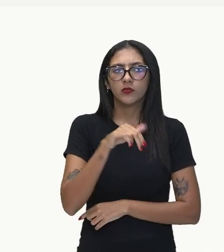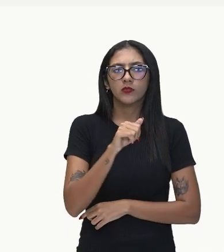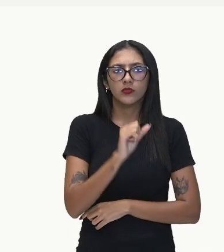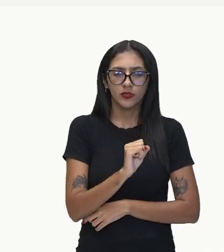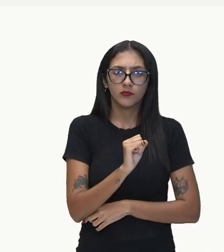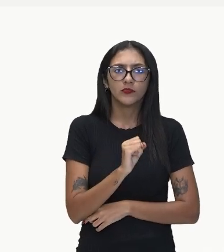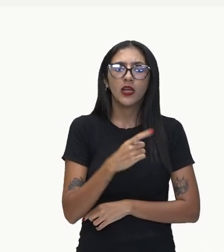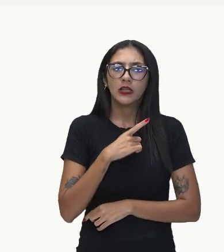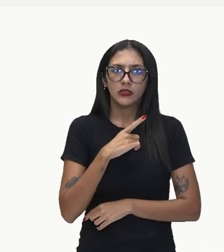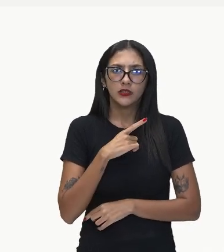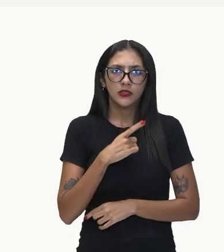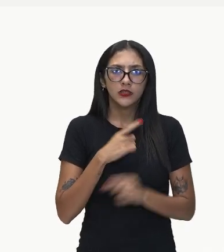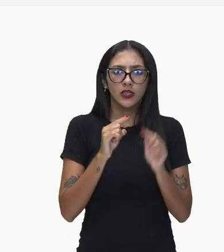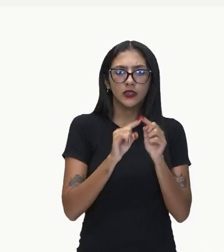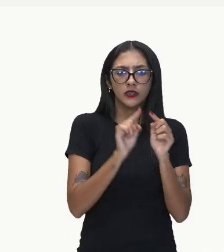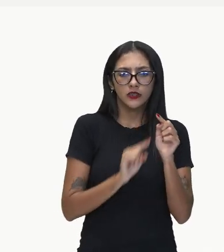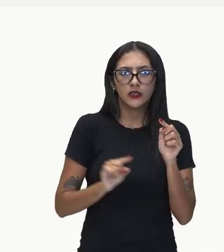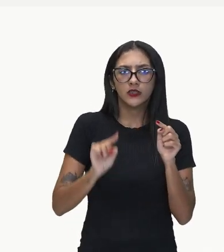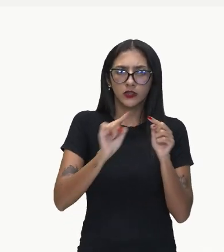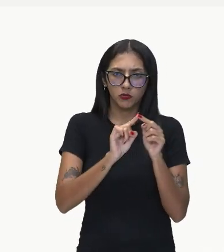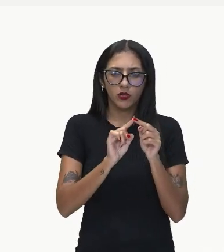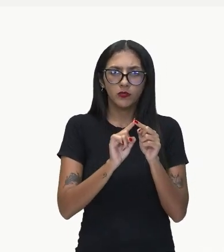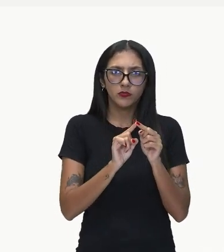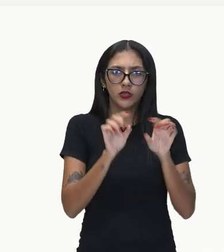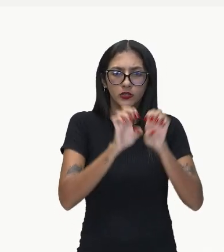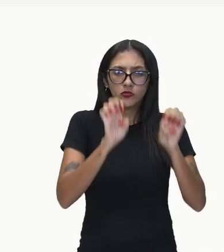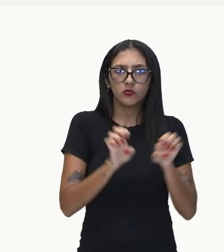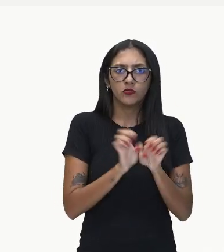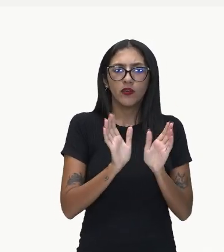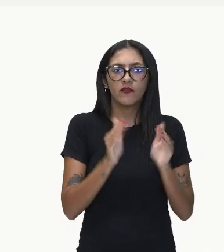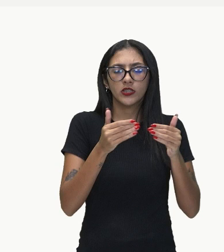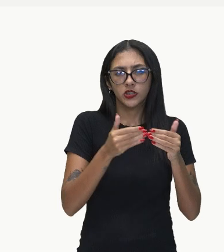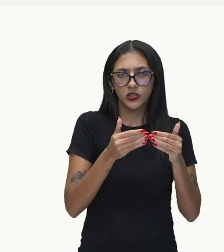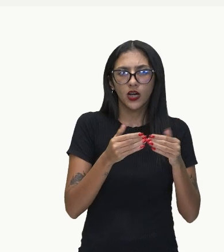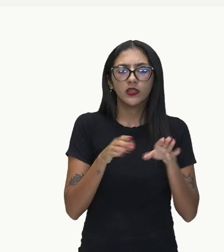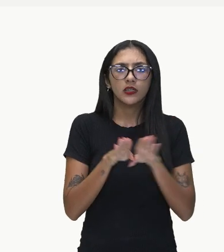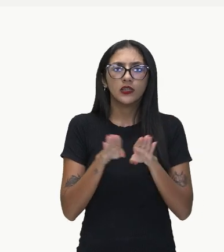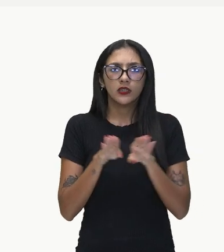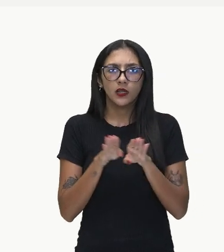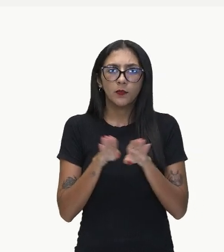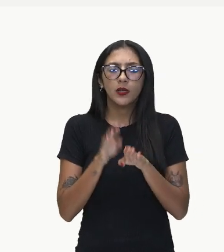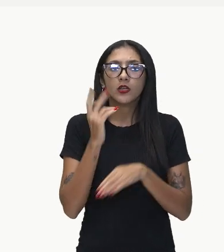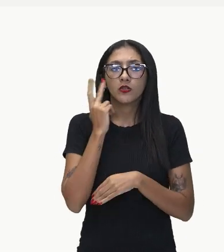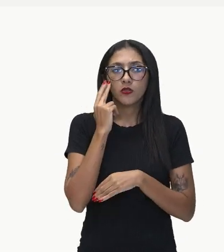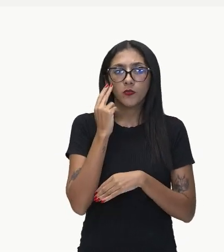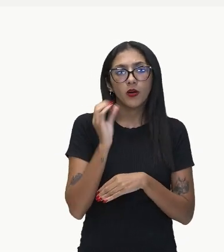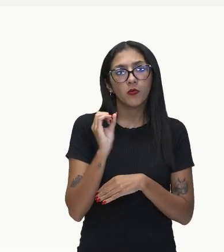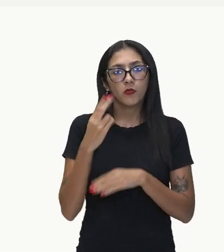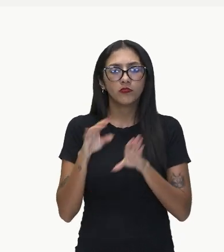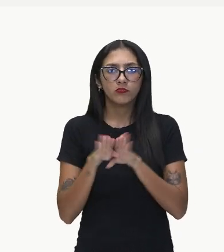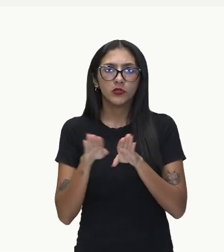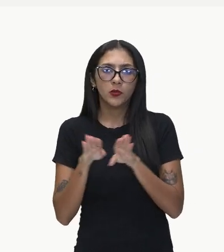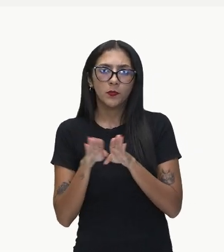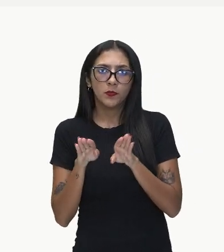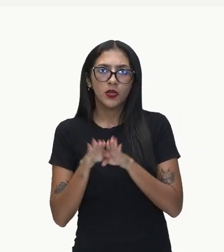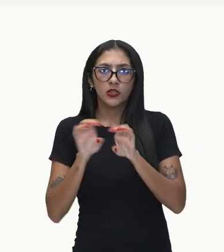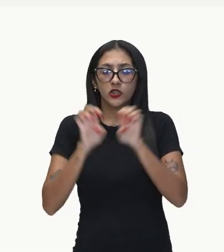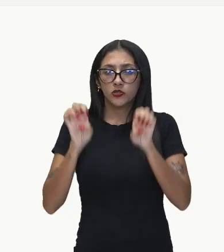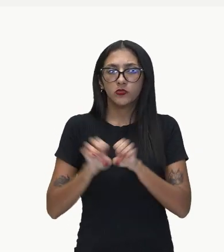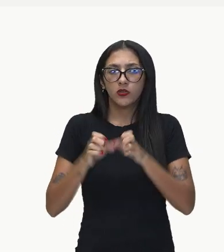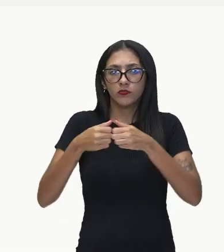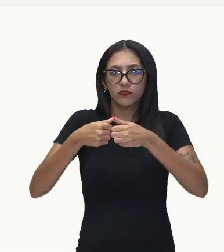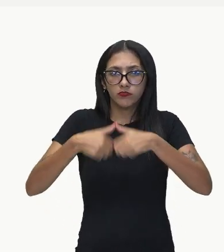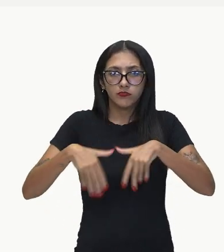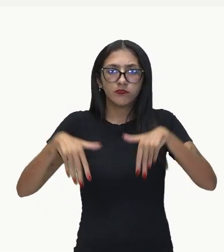cíclicas, né, de cadeias fechadas, de cadeias normais e de cadeias ramificadas, que é o caso aqui da